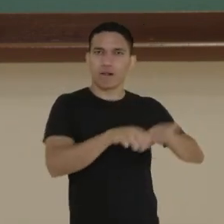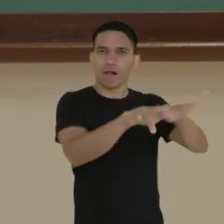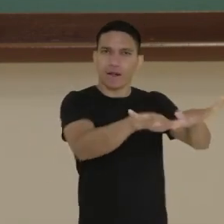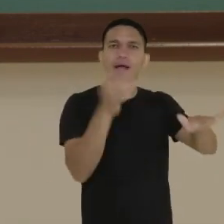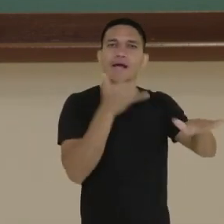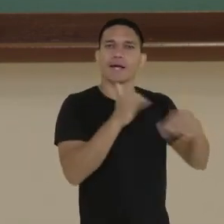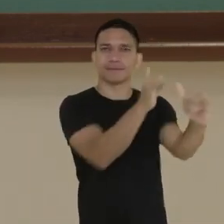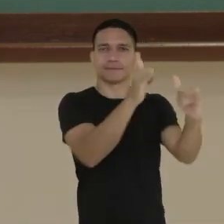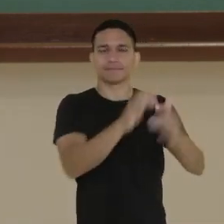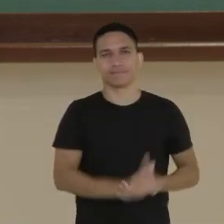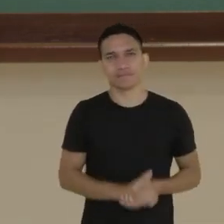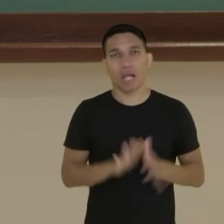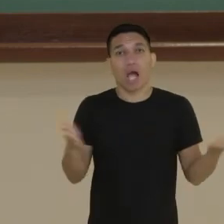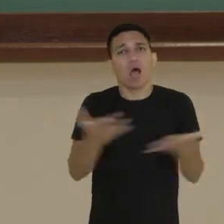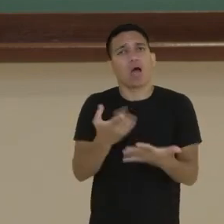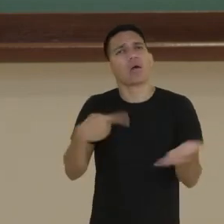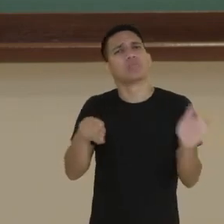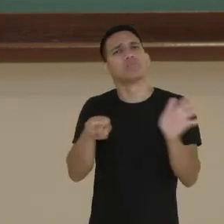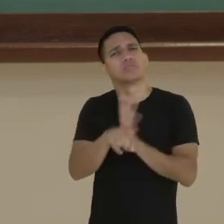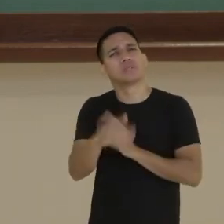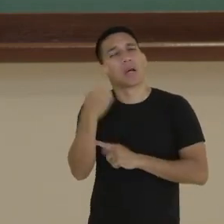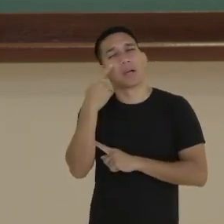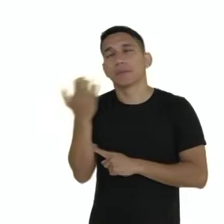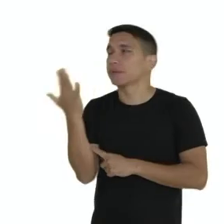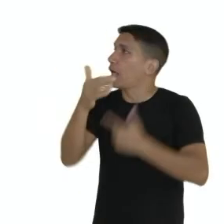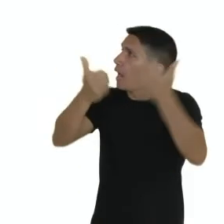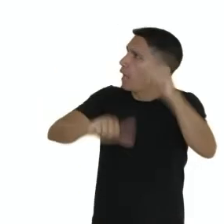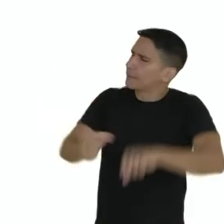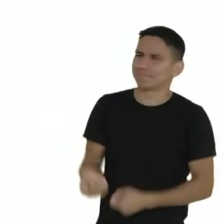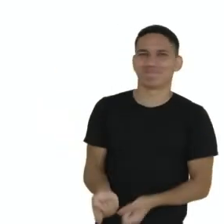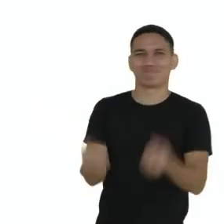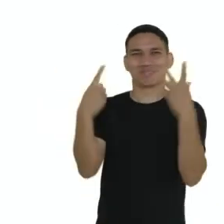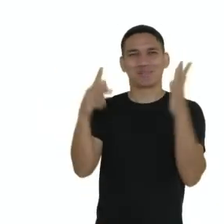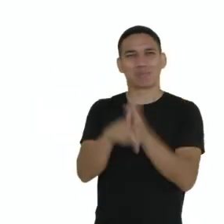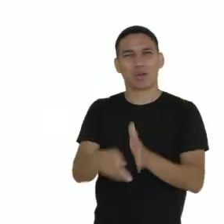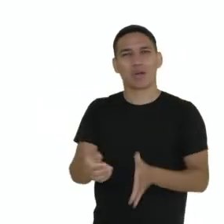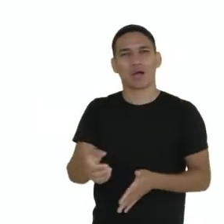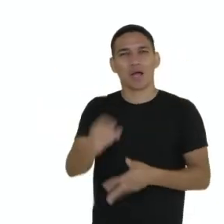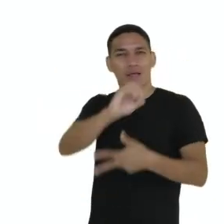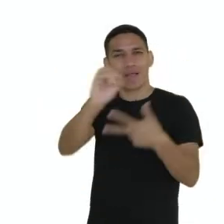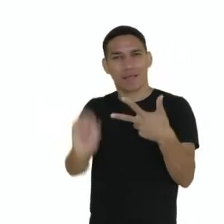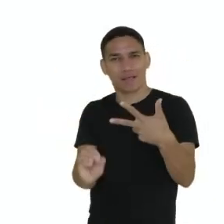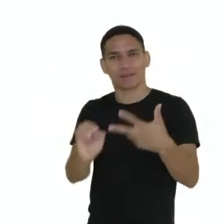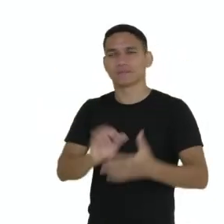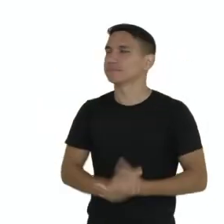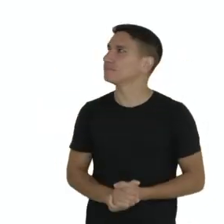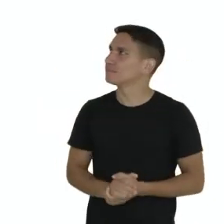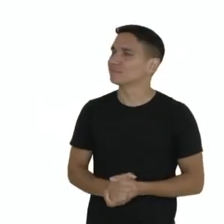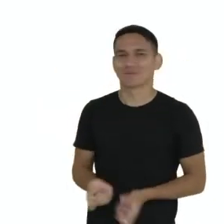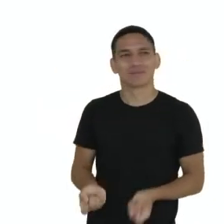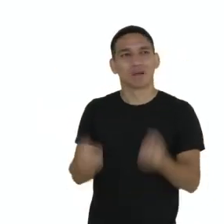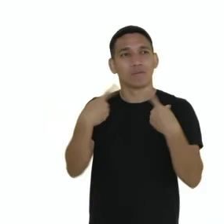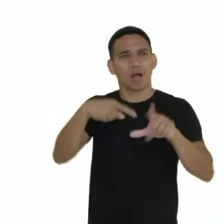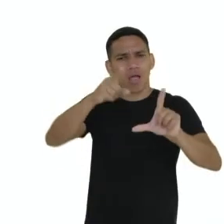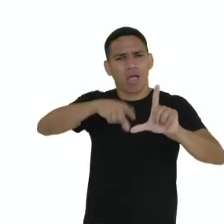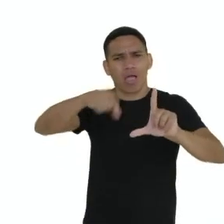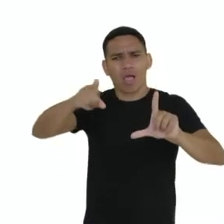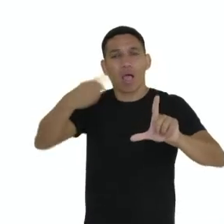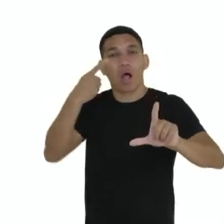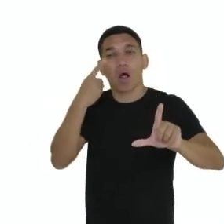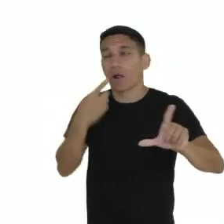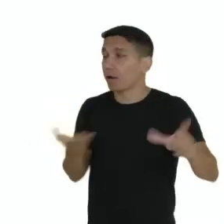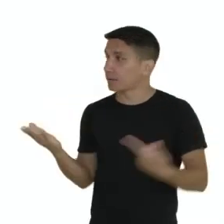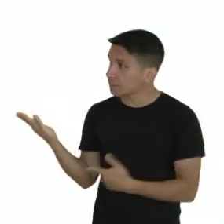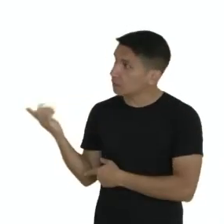de energia. Agora eu quero que vocês analisem essa questão doida aqui, ó, uma questão do Enem. Né? Veja que doido esse gráfico. Esse gráfico ao lado